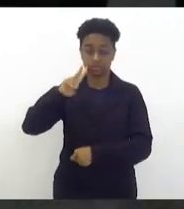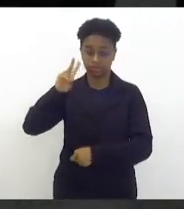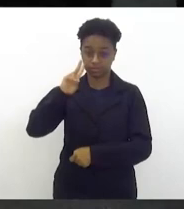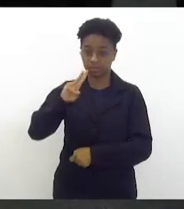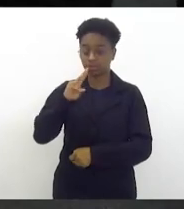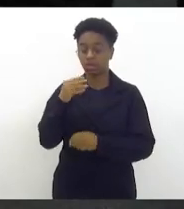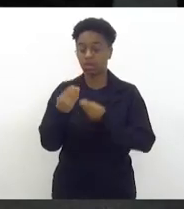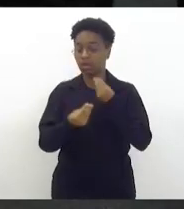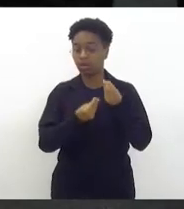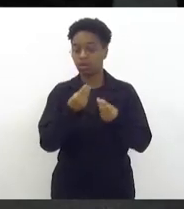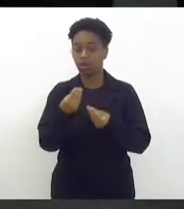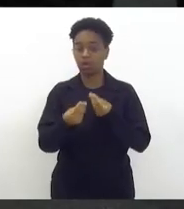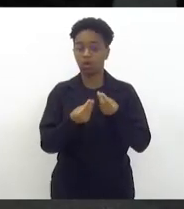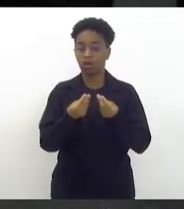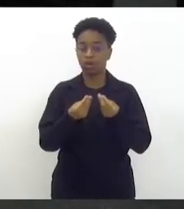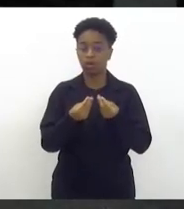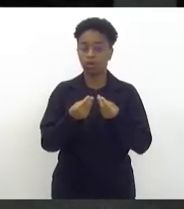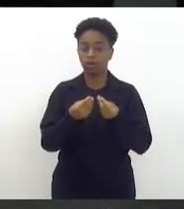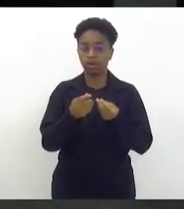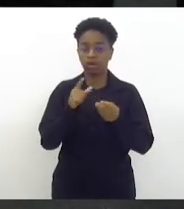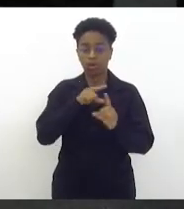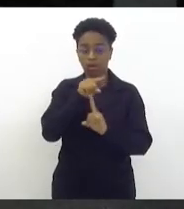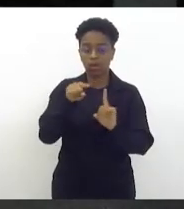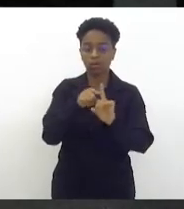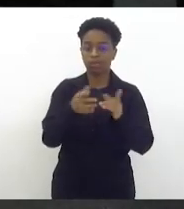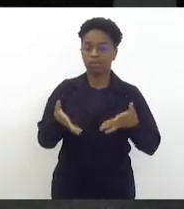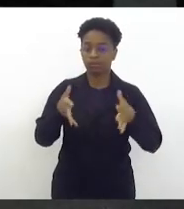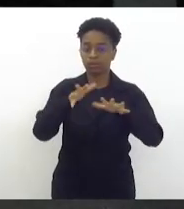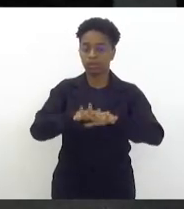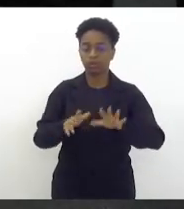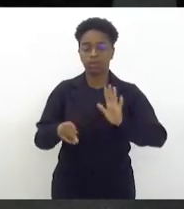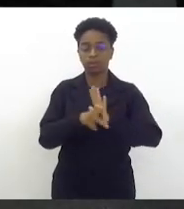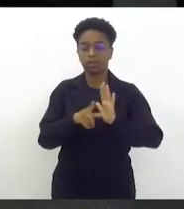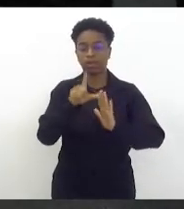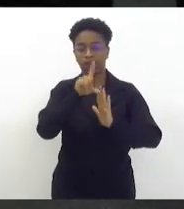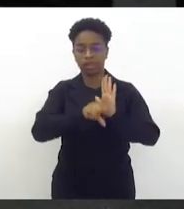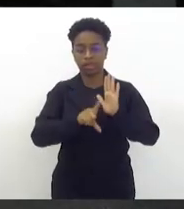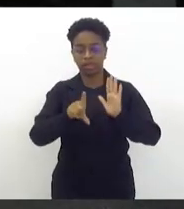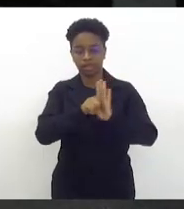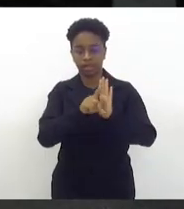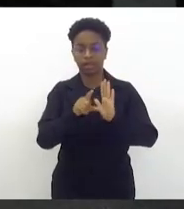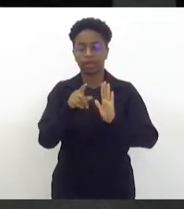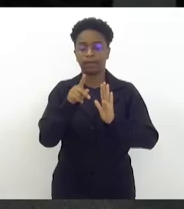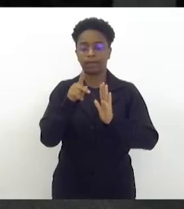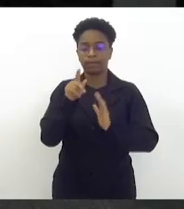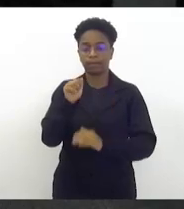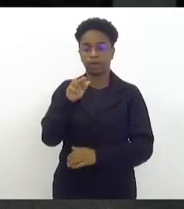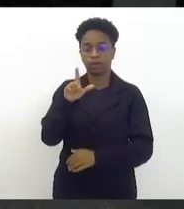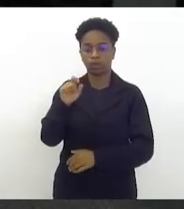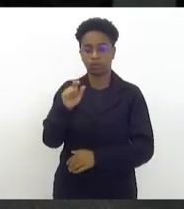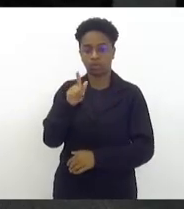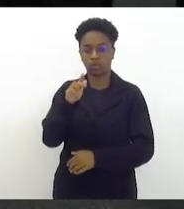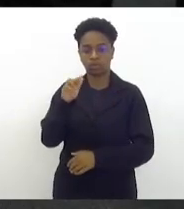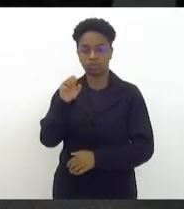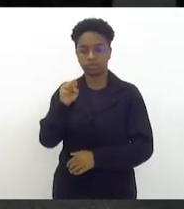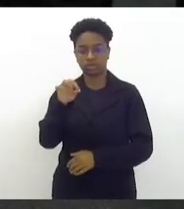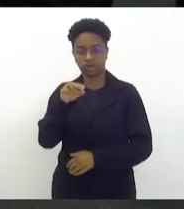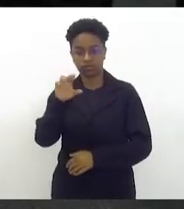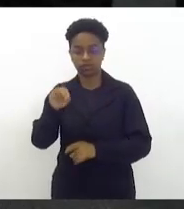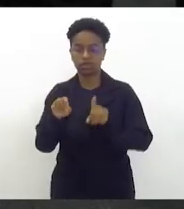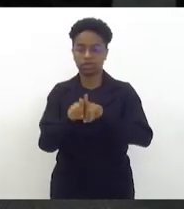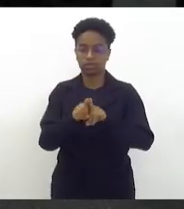o caráter inclusivo das leis Paulo Gustavo e Aldir Blanc, que